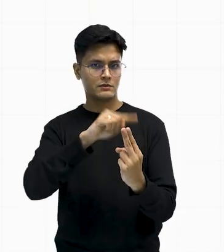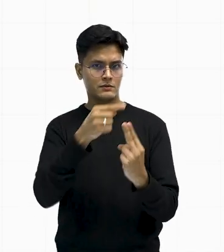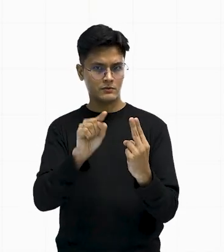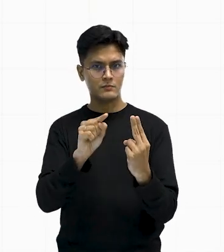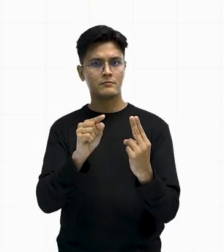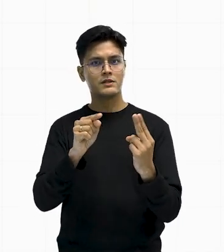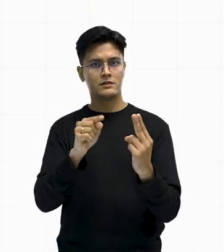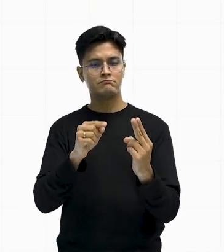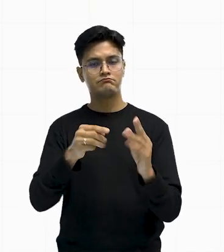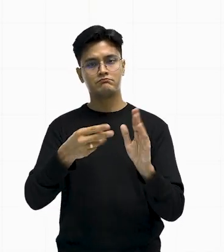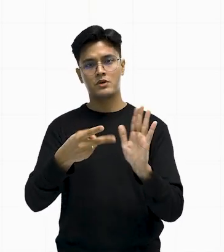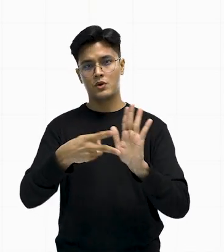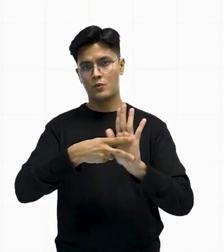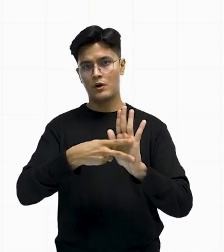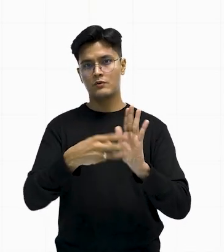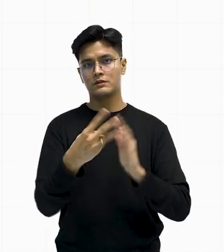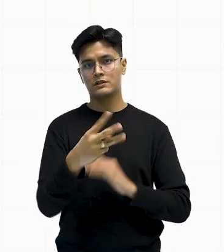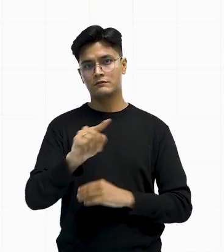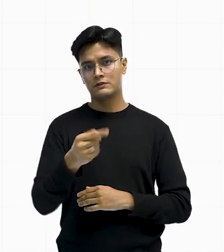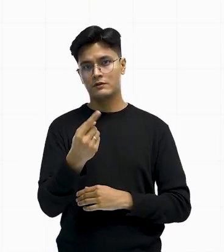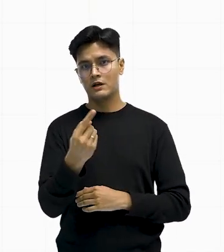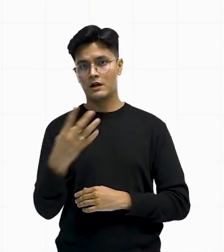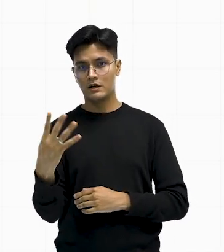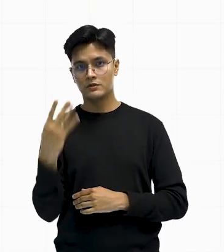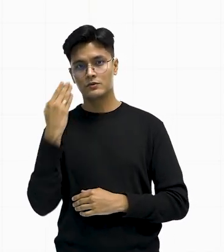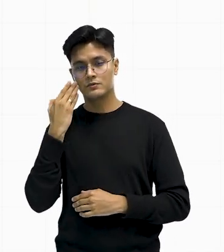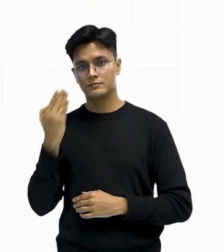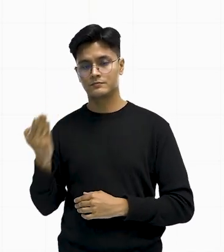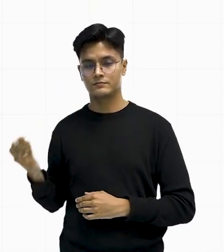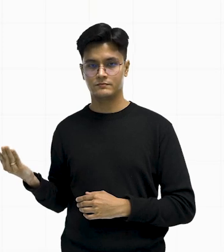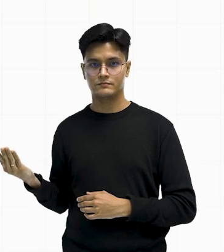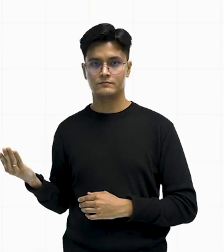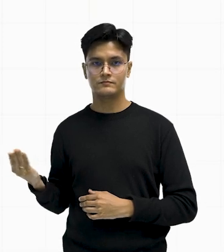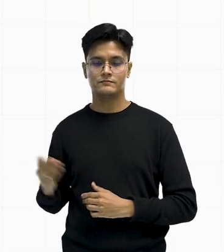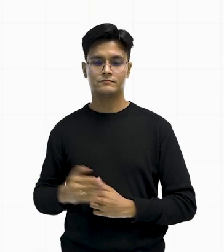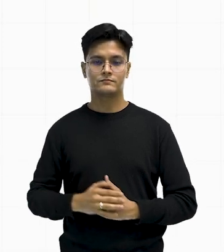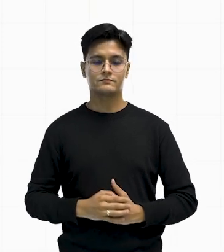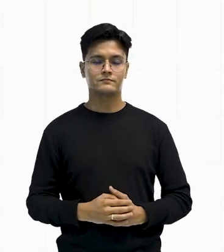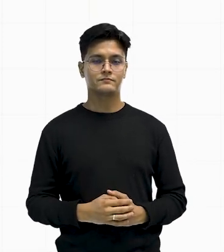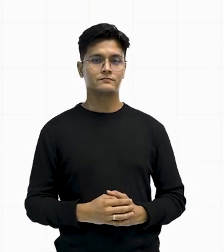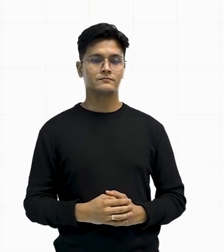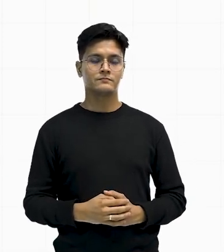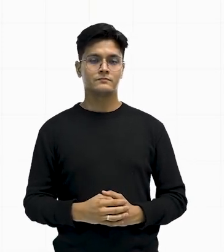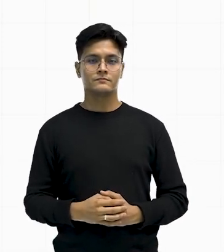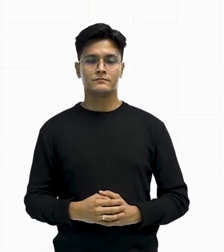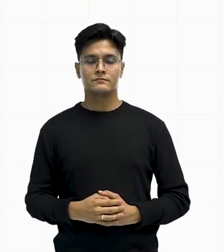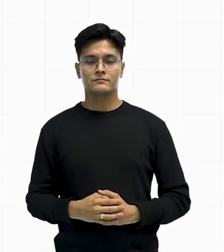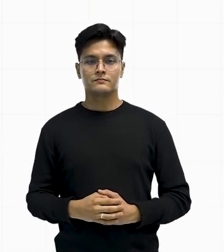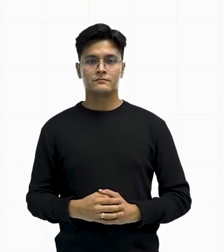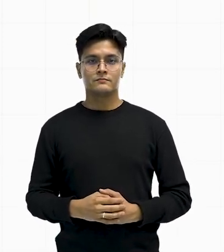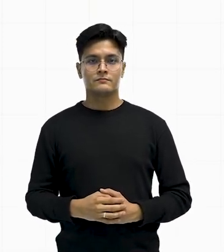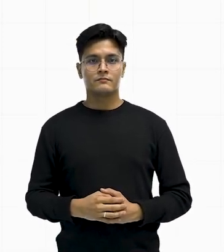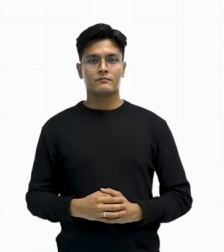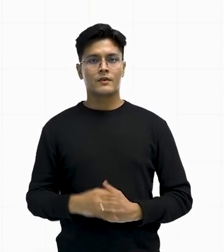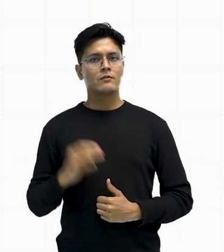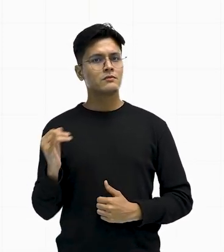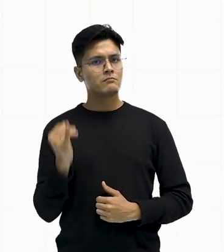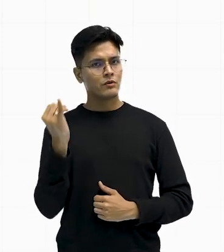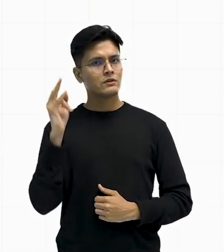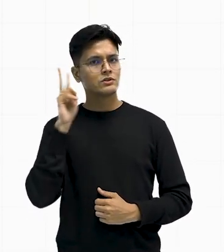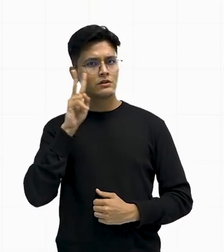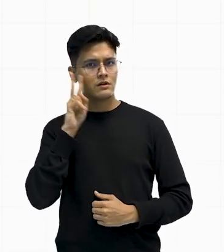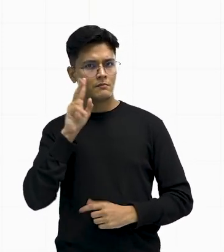foi dado, né, pela questão e considerado sendo igual a 3,14. Vale lembrar aqui